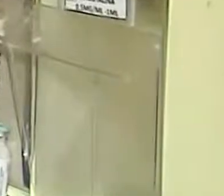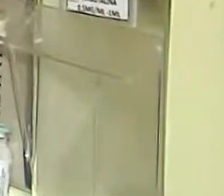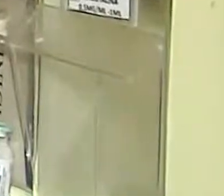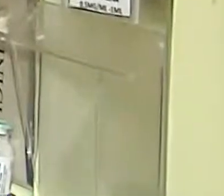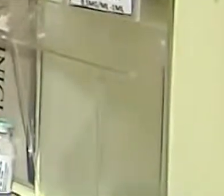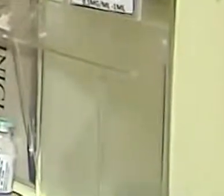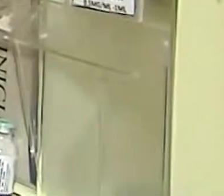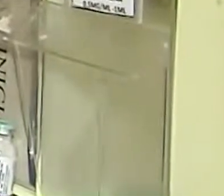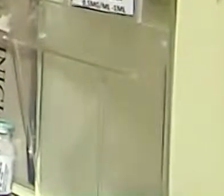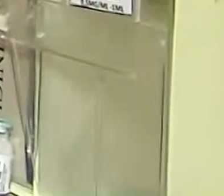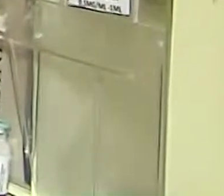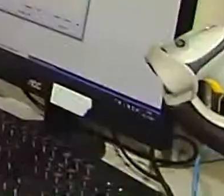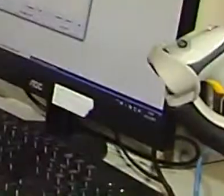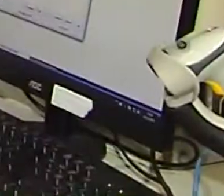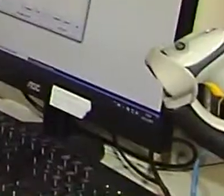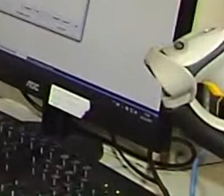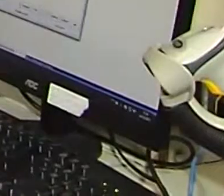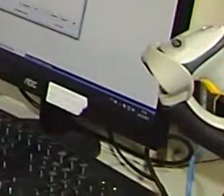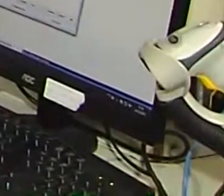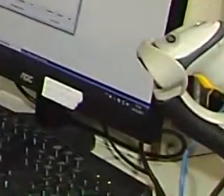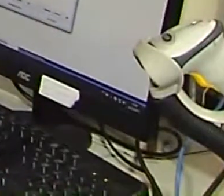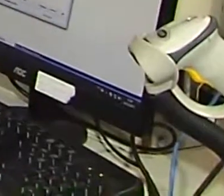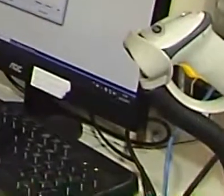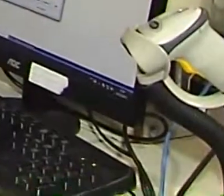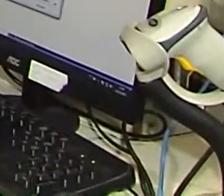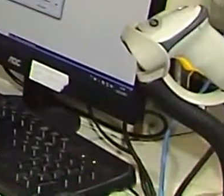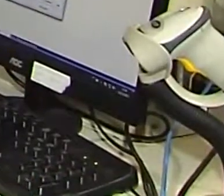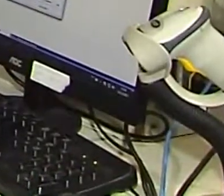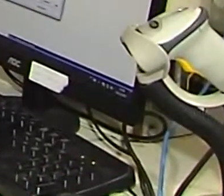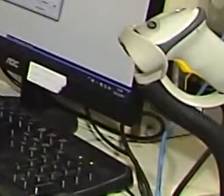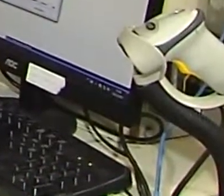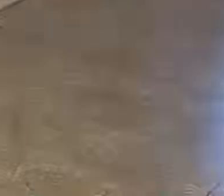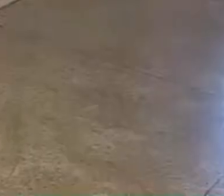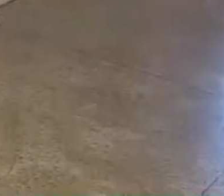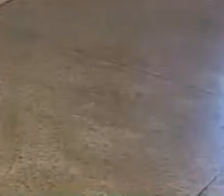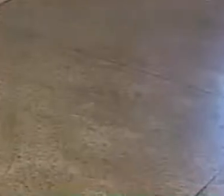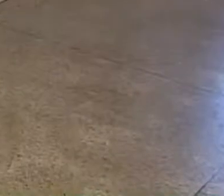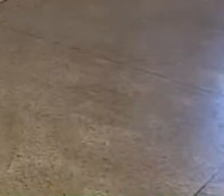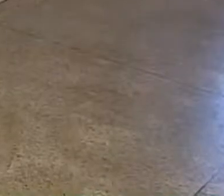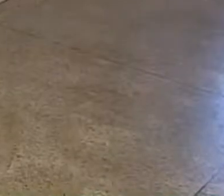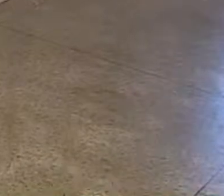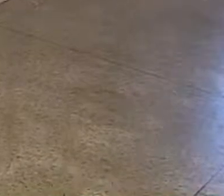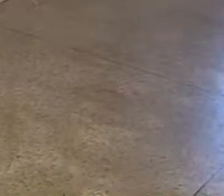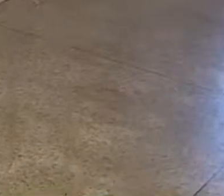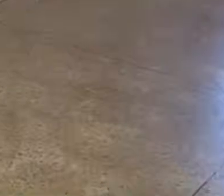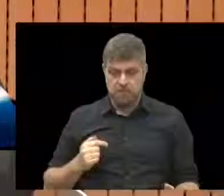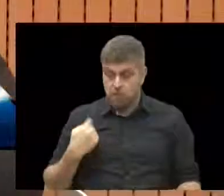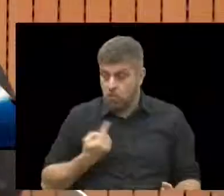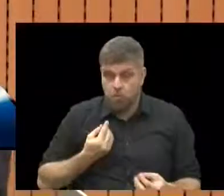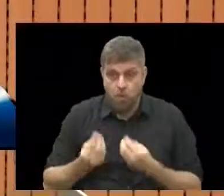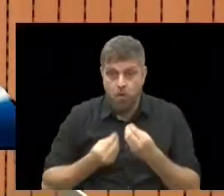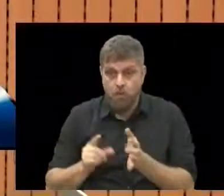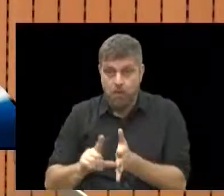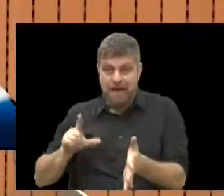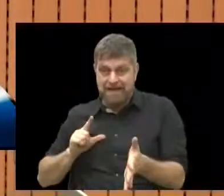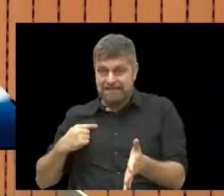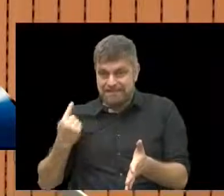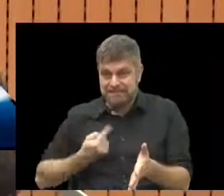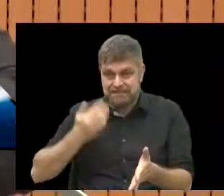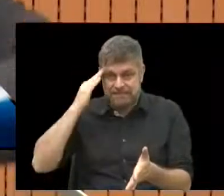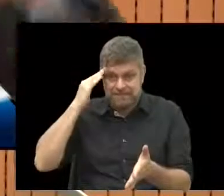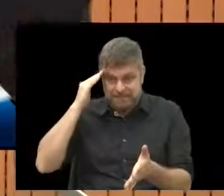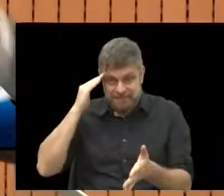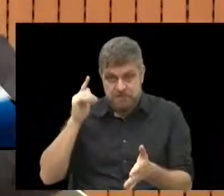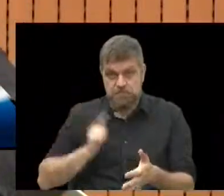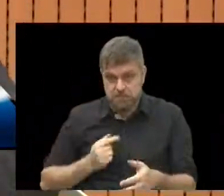de identificar com antecedência os problemas já levantados por ele diversas vezes na tribuna. A gente entende que a CPI